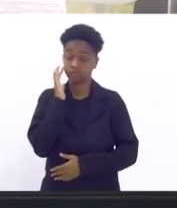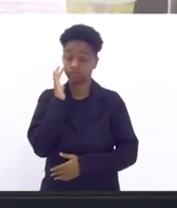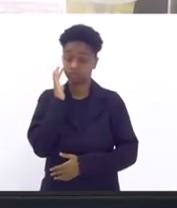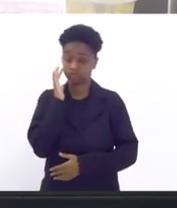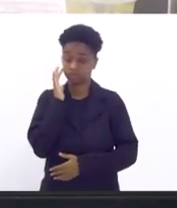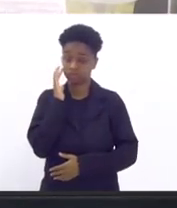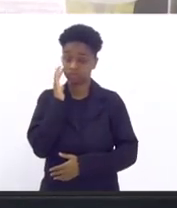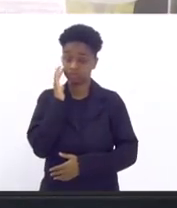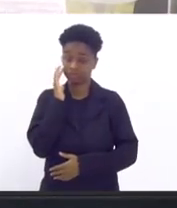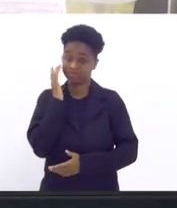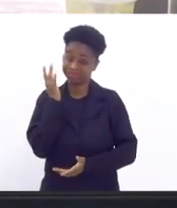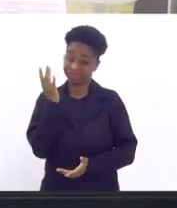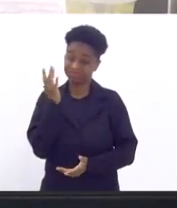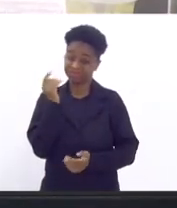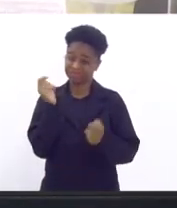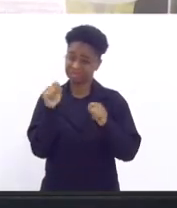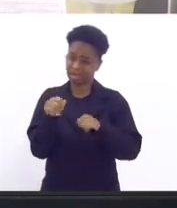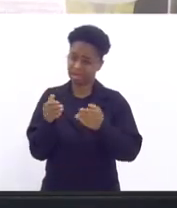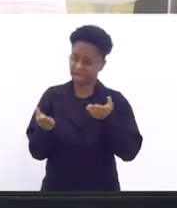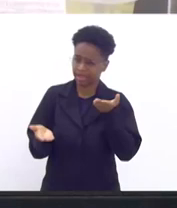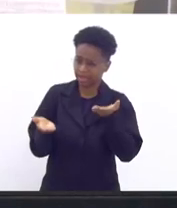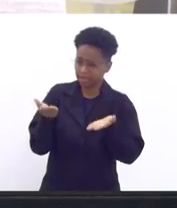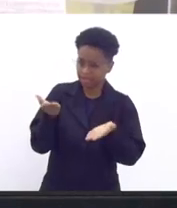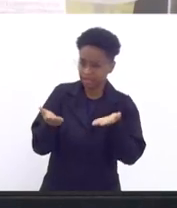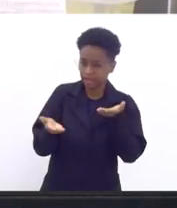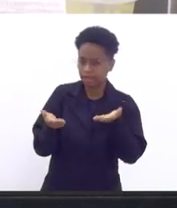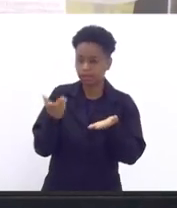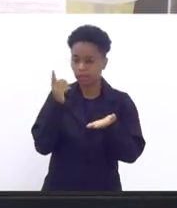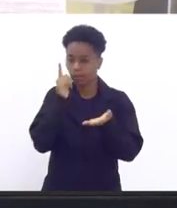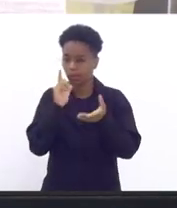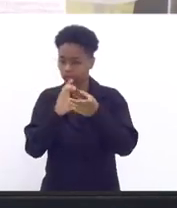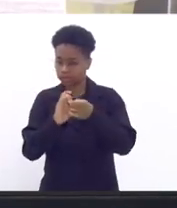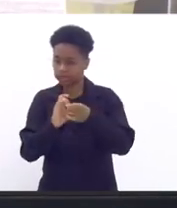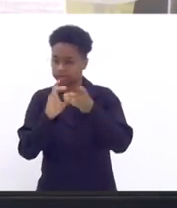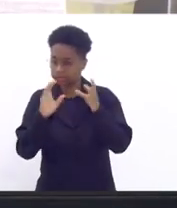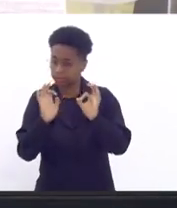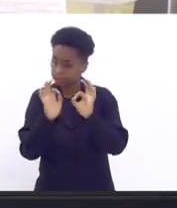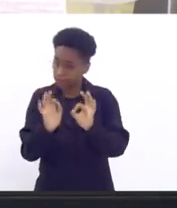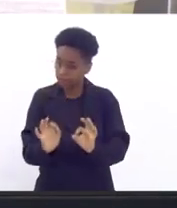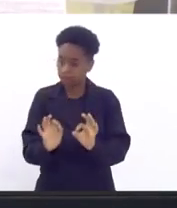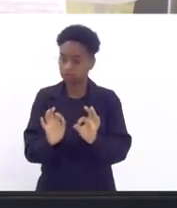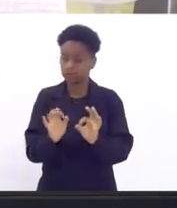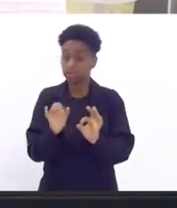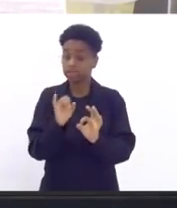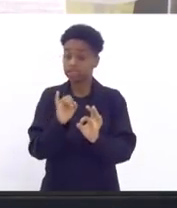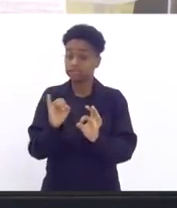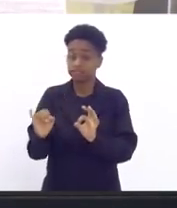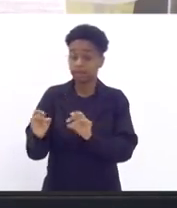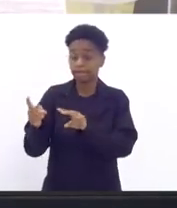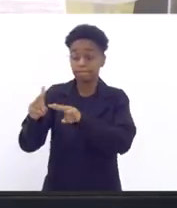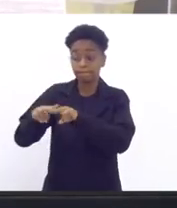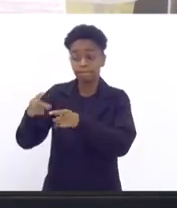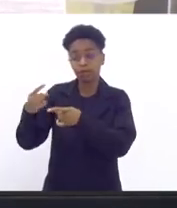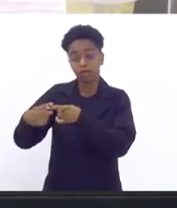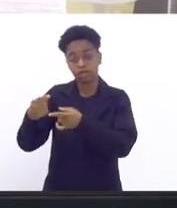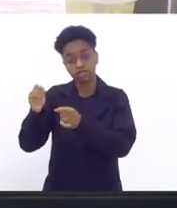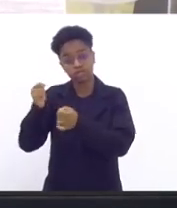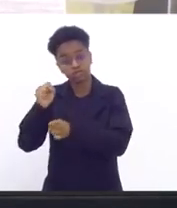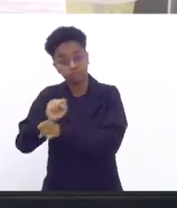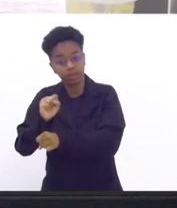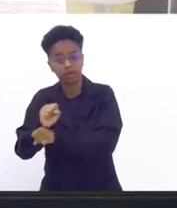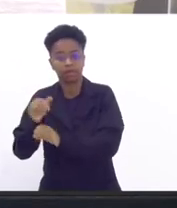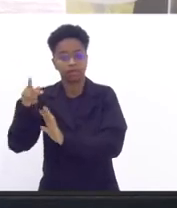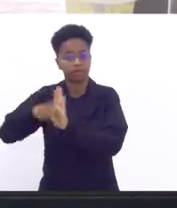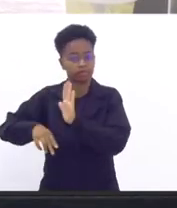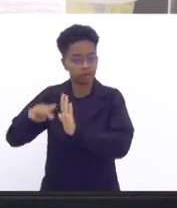é para ter um equilíbrio para ter uma coisa democrática ficou represado porque tava esperando um projeto de resolução